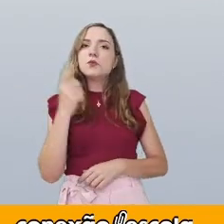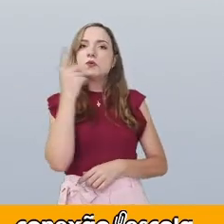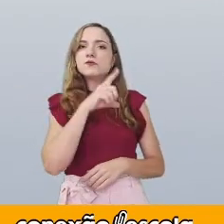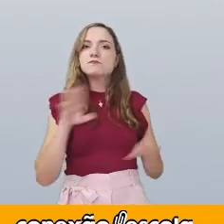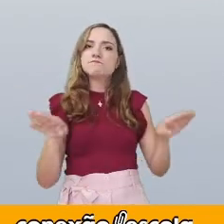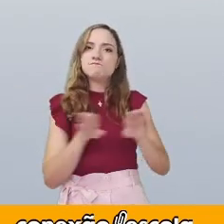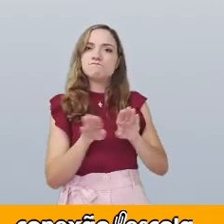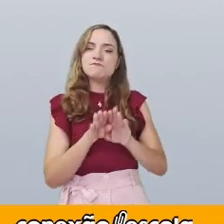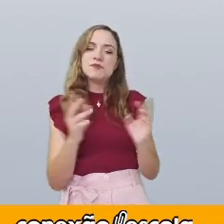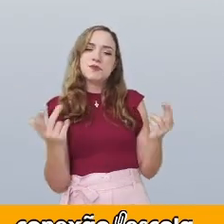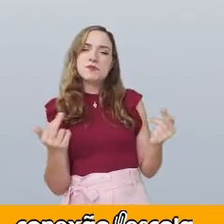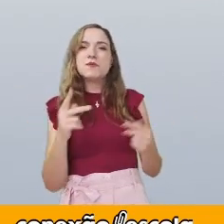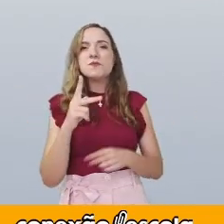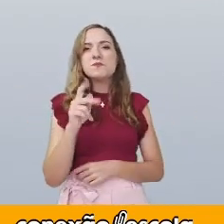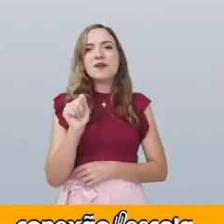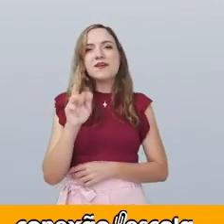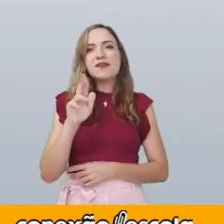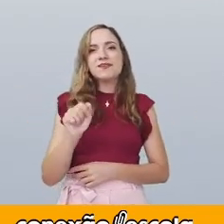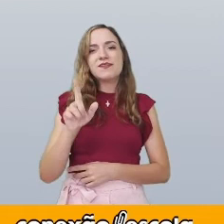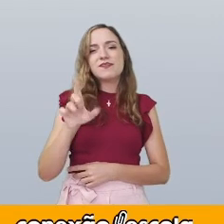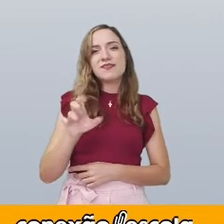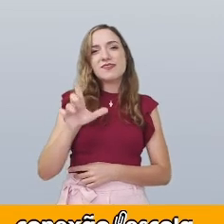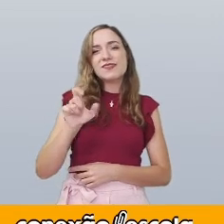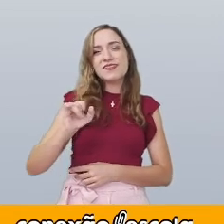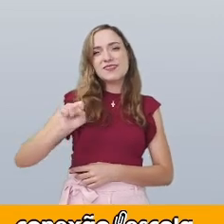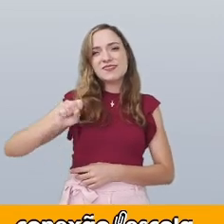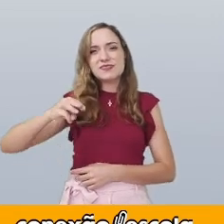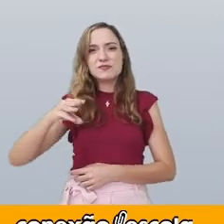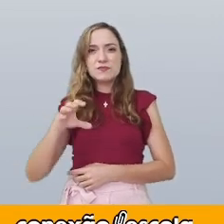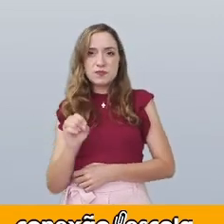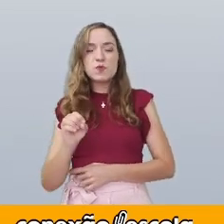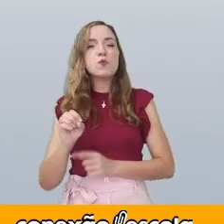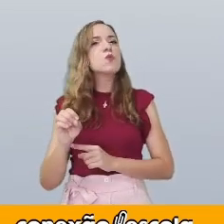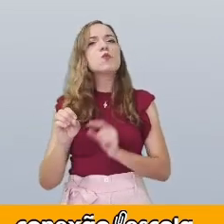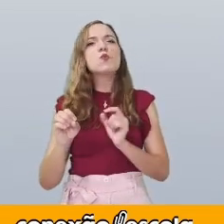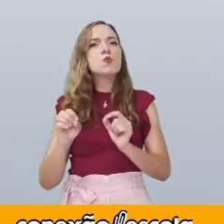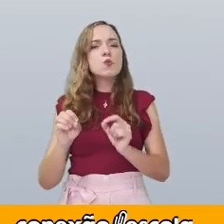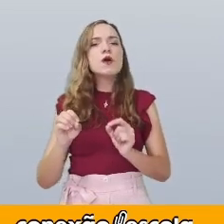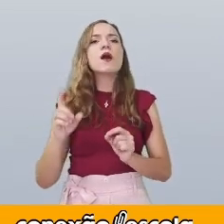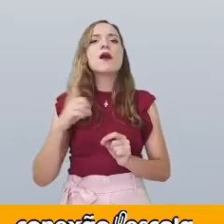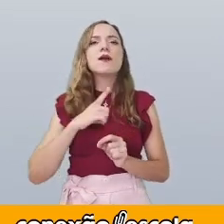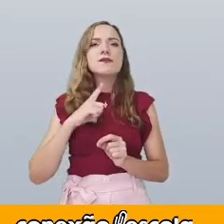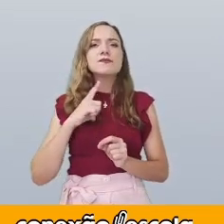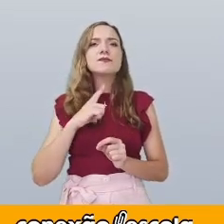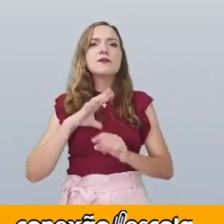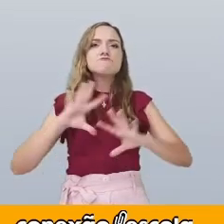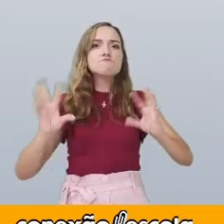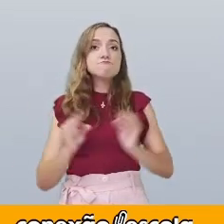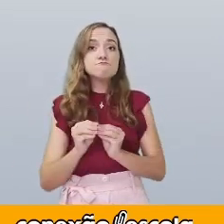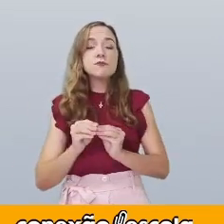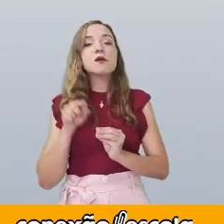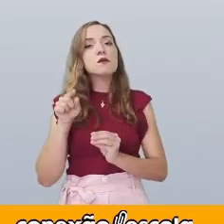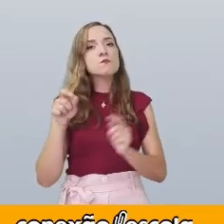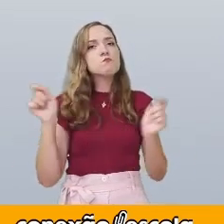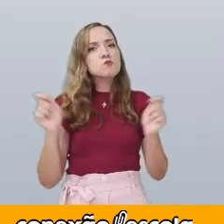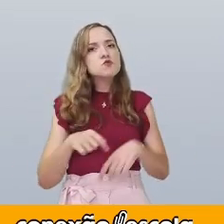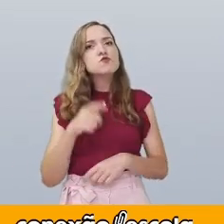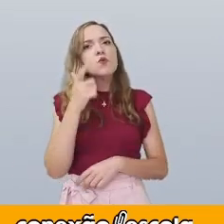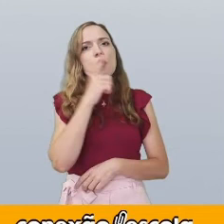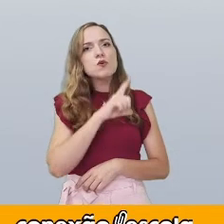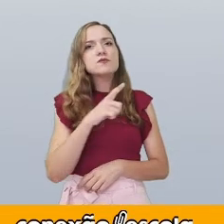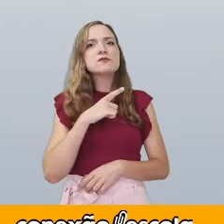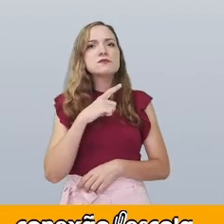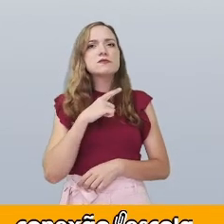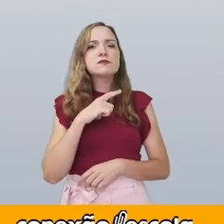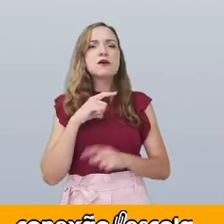o paralelismo. E há uma forma que é chamada de paralelismo sintético, em que existe a ligação